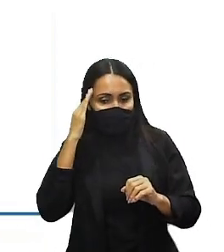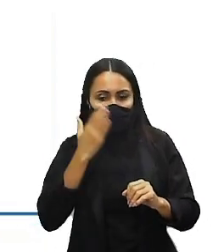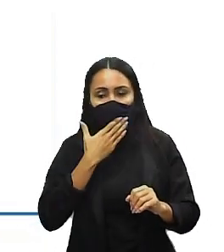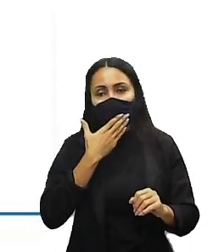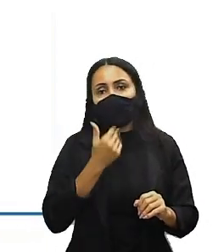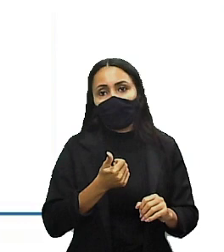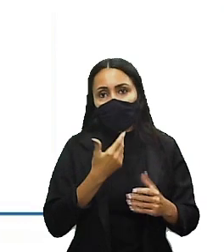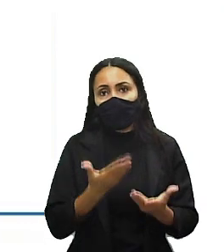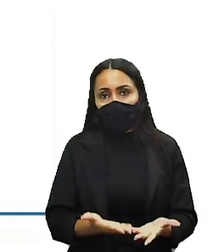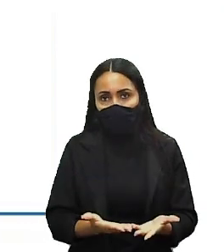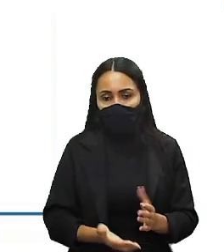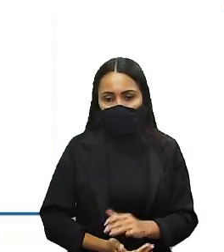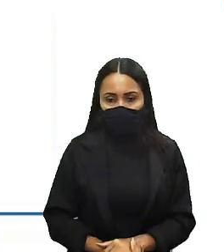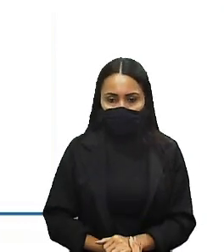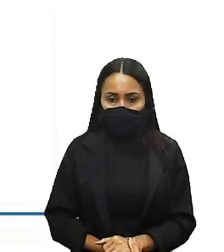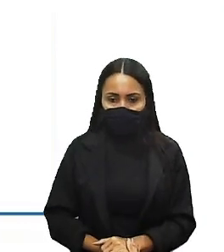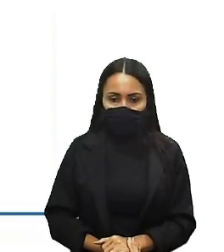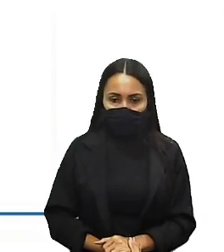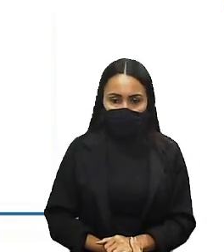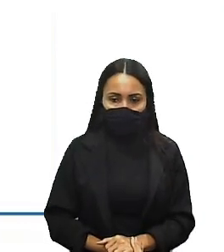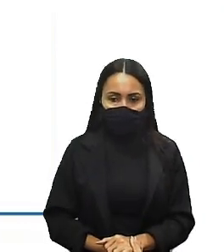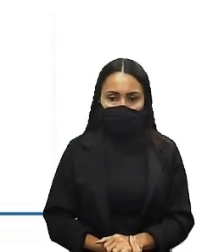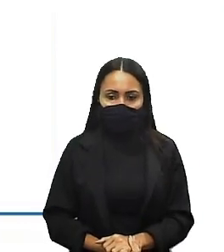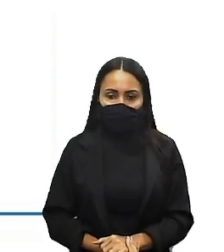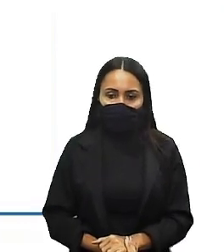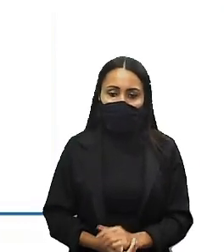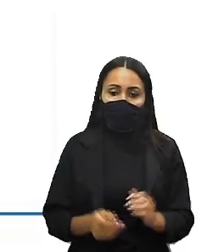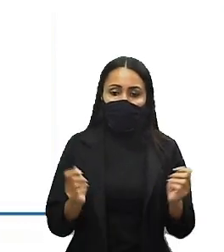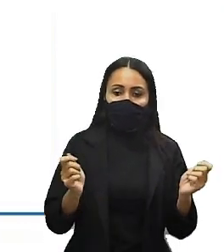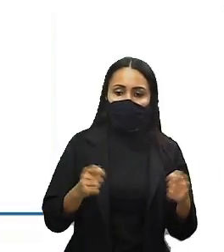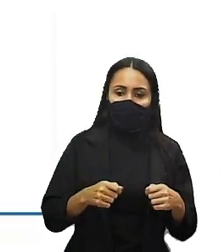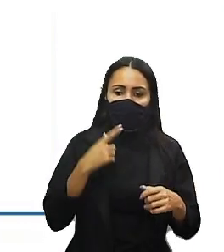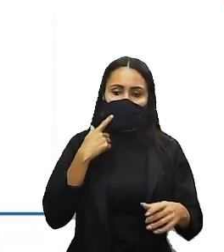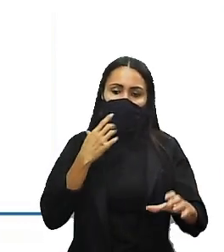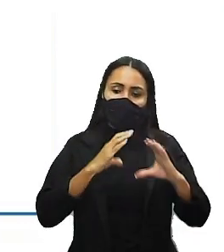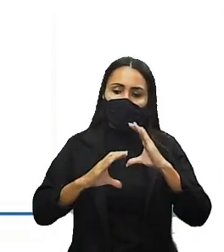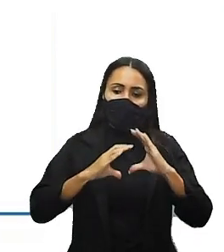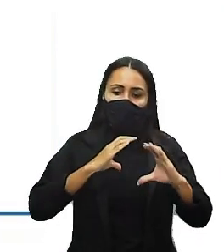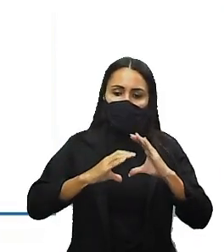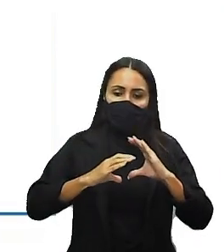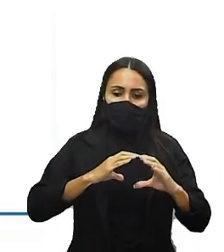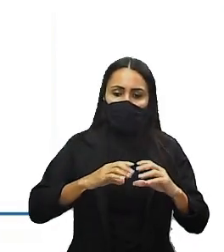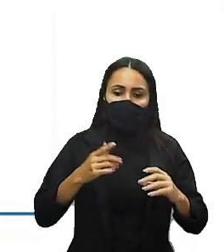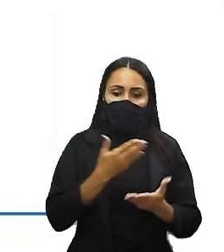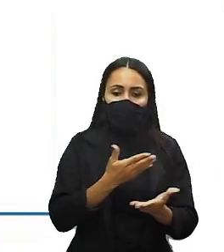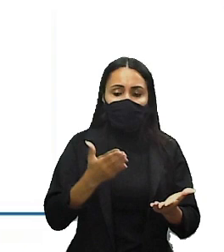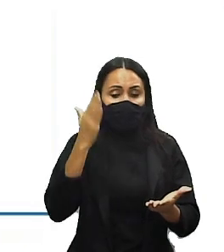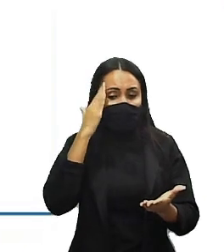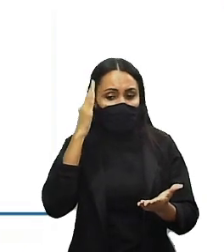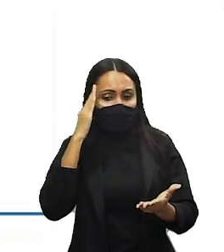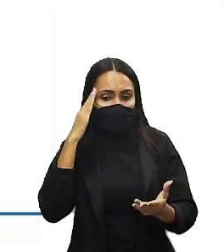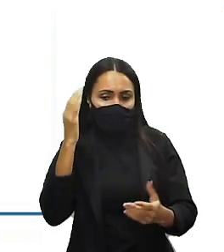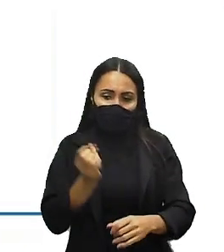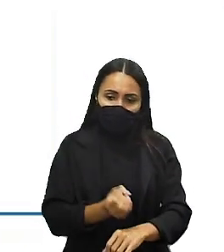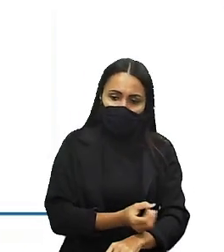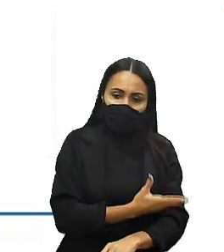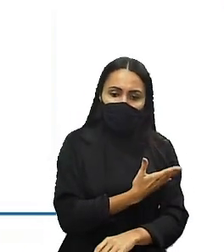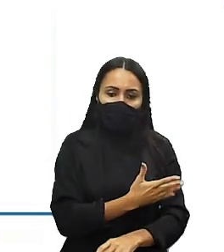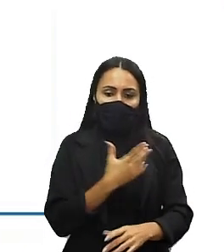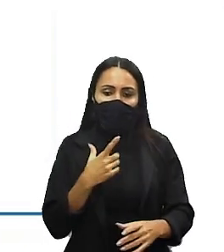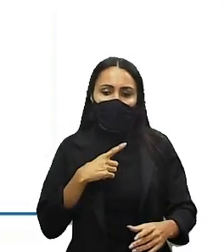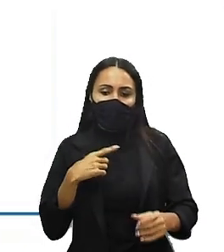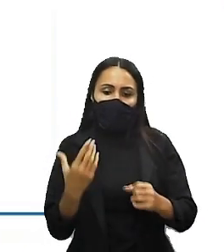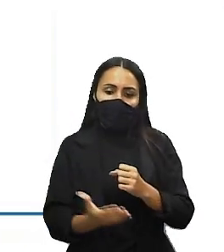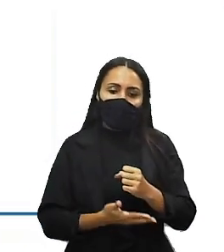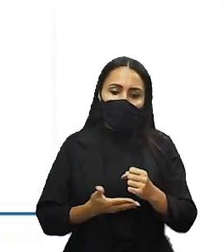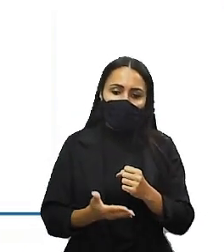esse outro melhor. E é, por fim, a capacidade de comunicar ao outro que você entendeu as suas emoções e que você